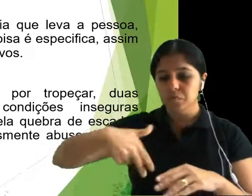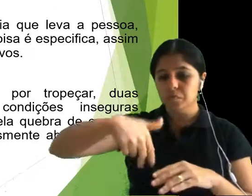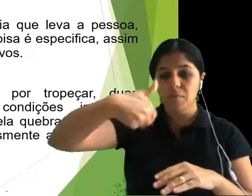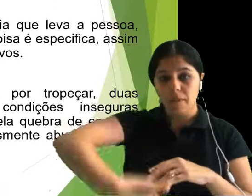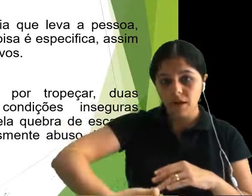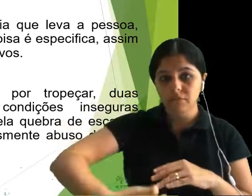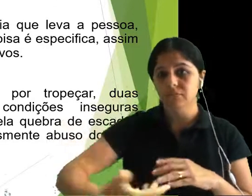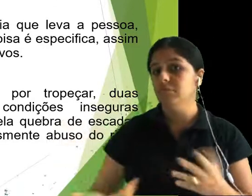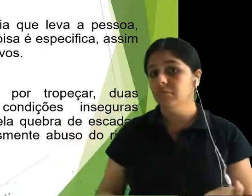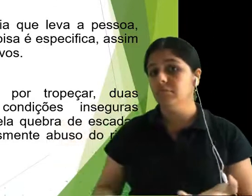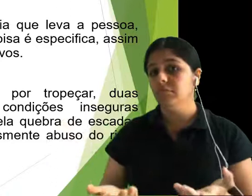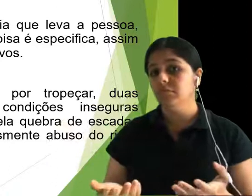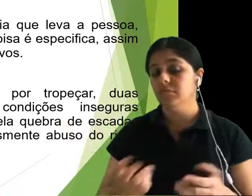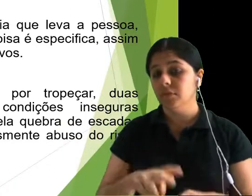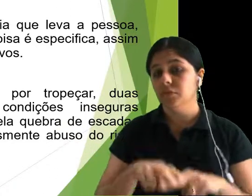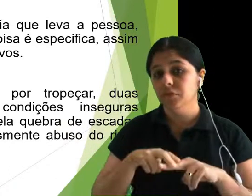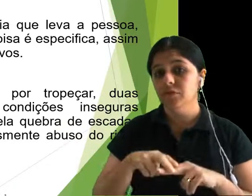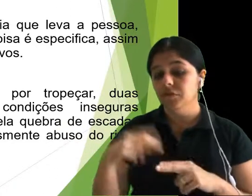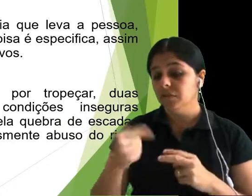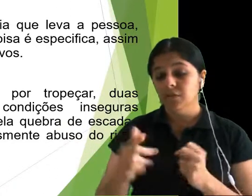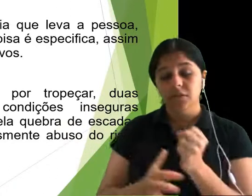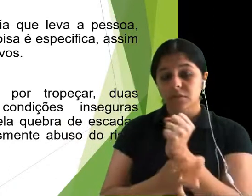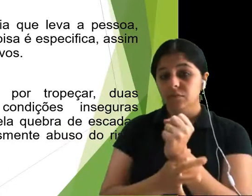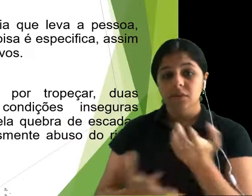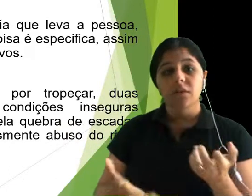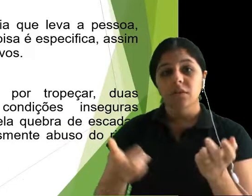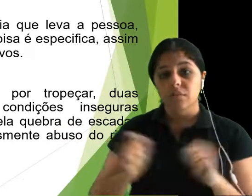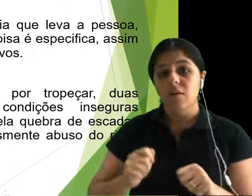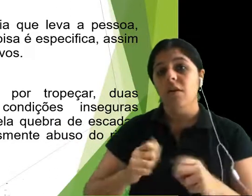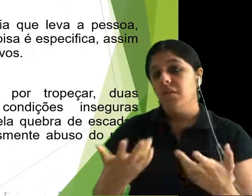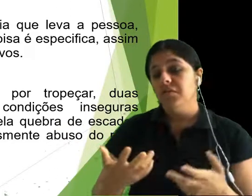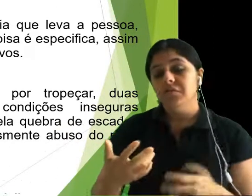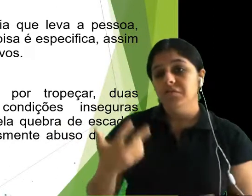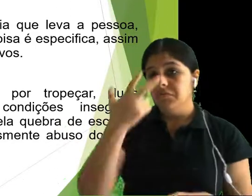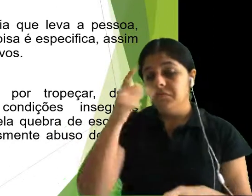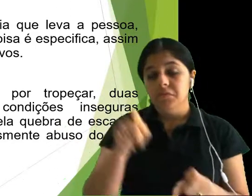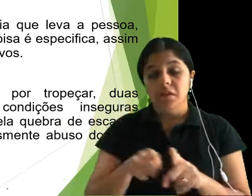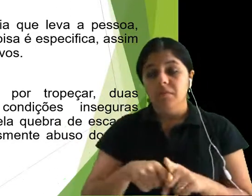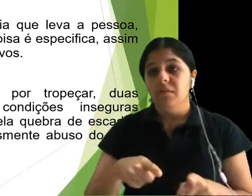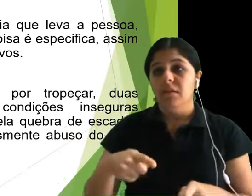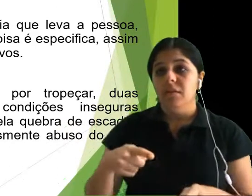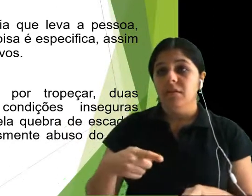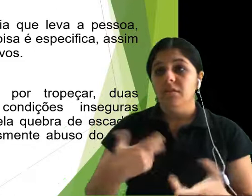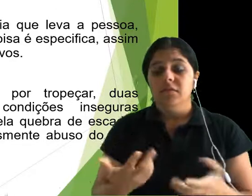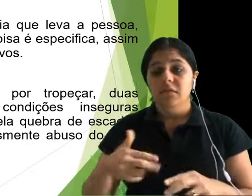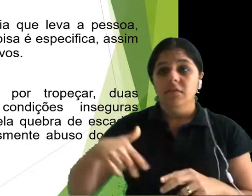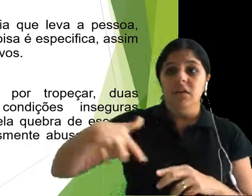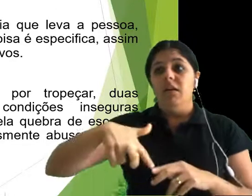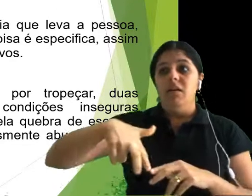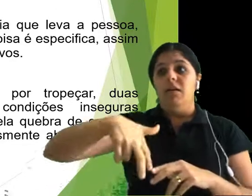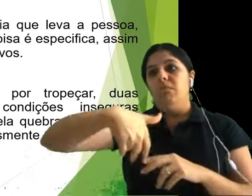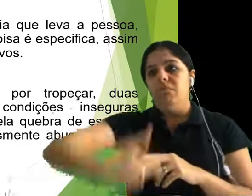essas ocorrências quase sempre é por condições inseguras. Ela pode cair por se desequilibrar também, pela quebra